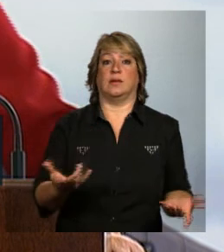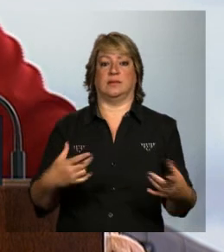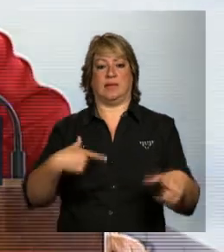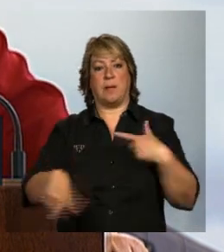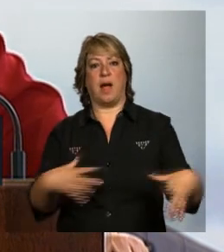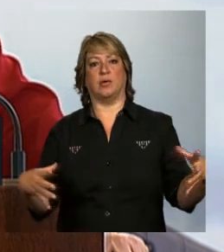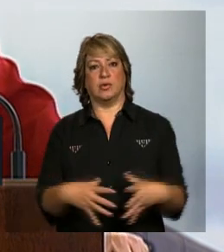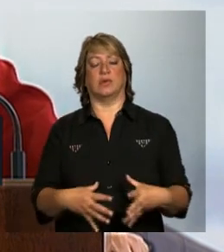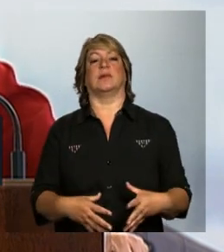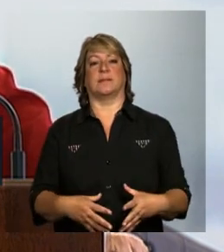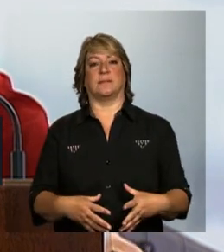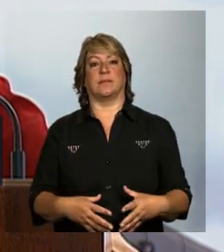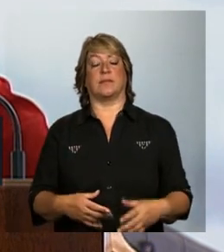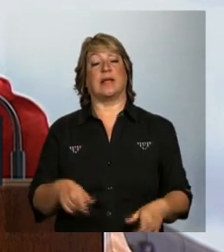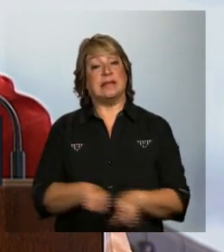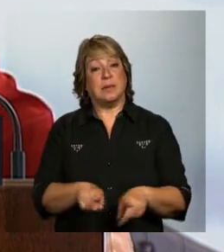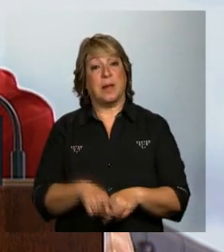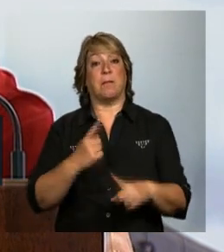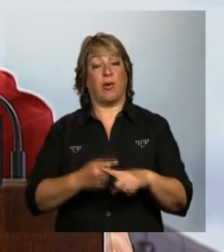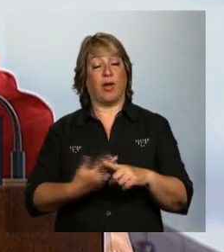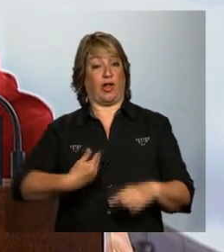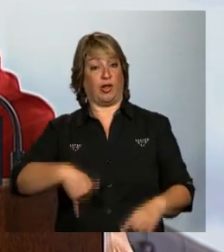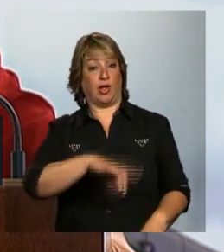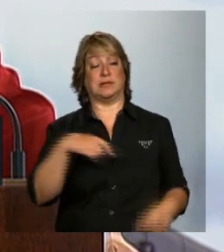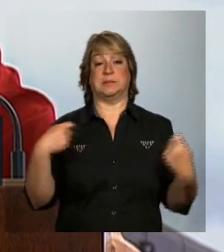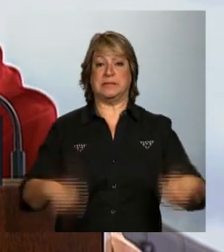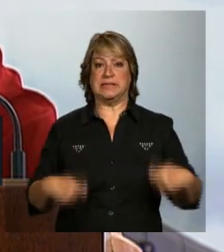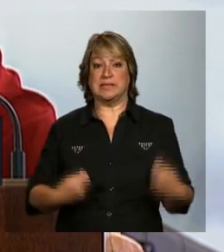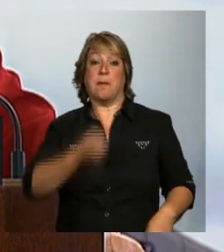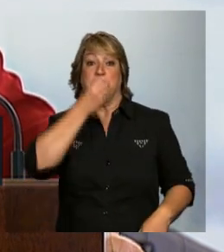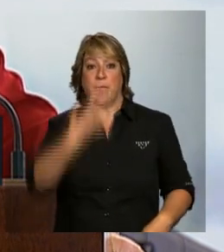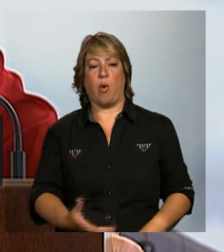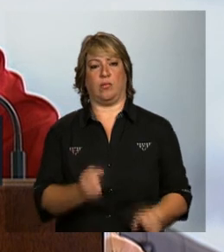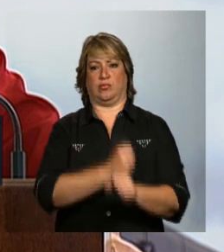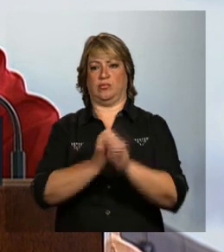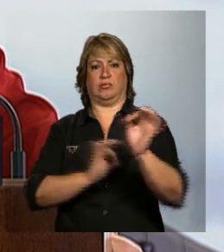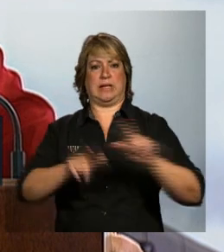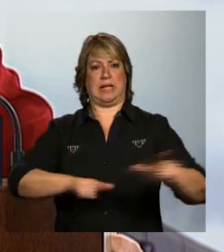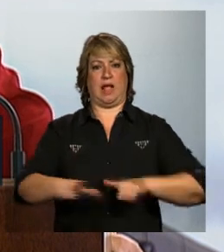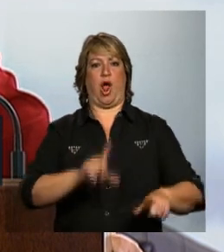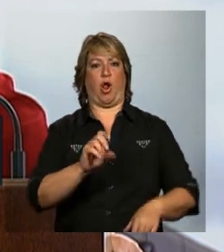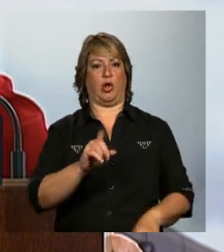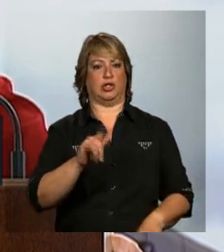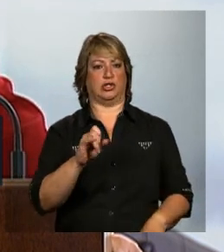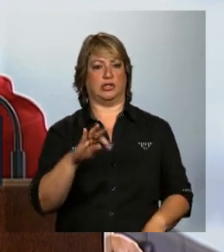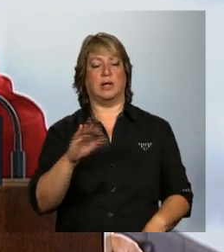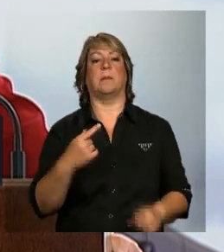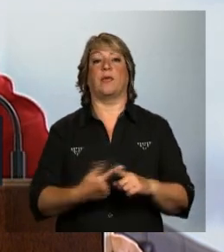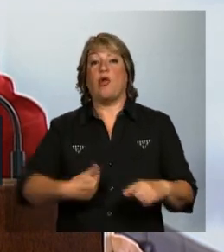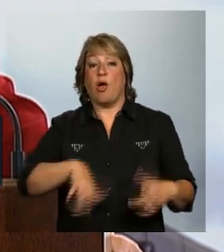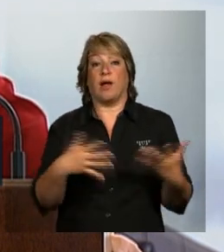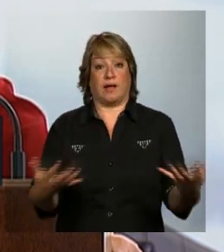também o fato de que nós queremos uma eficiência logística não é a por ela em si é porque